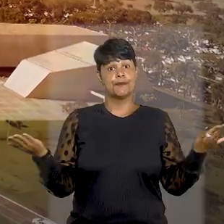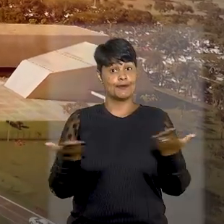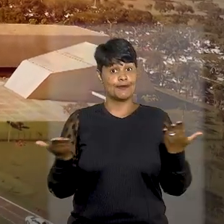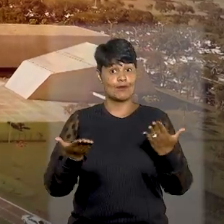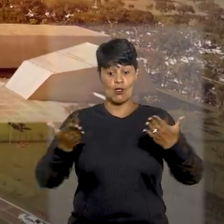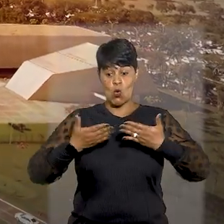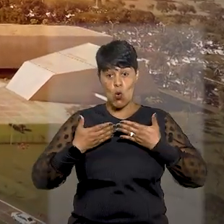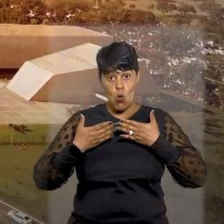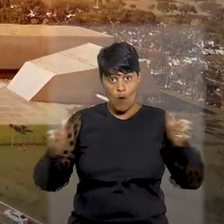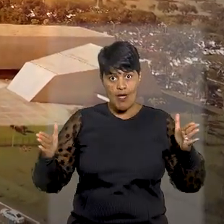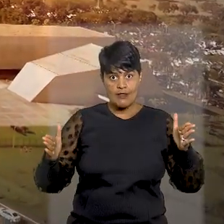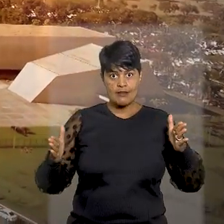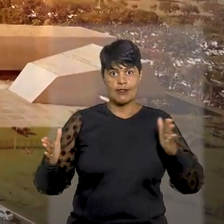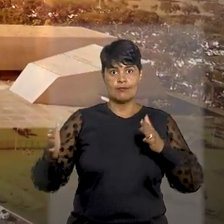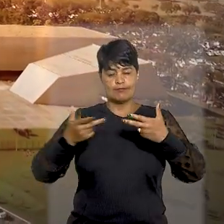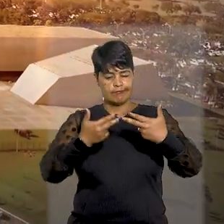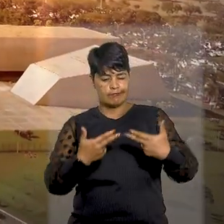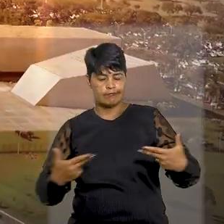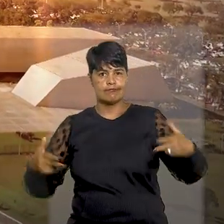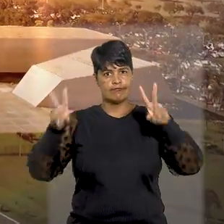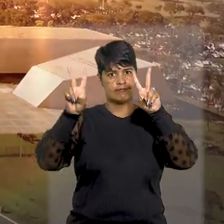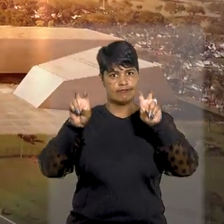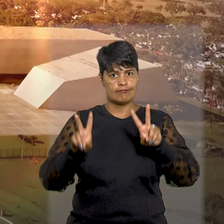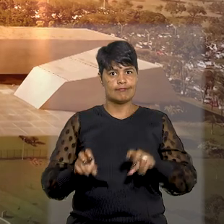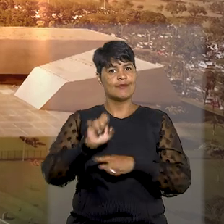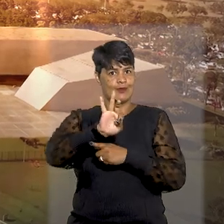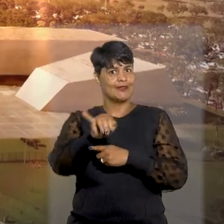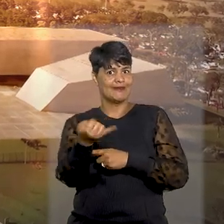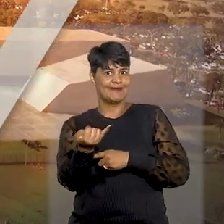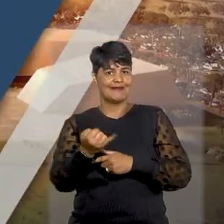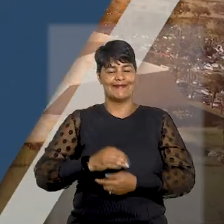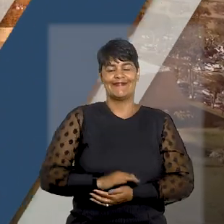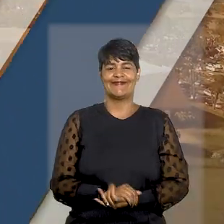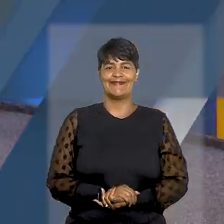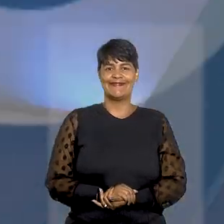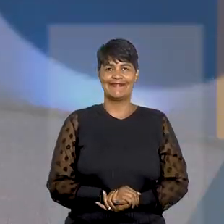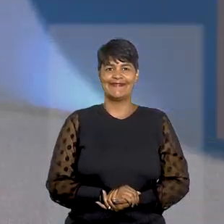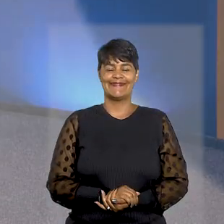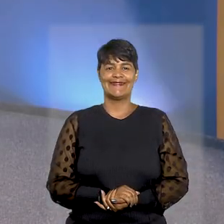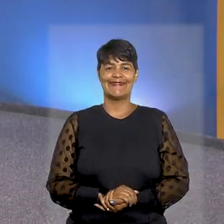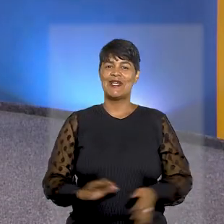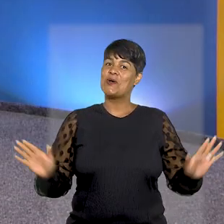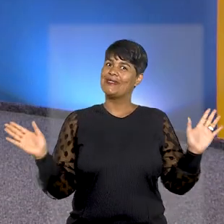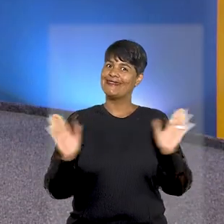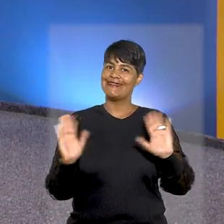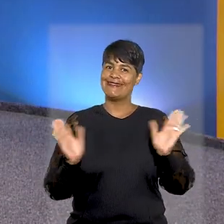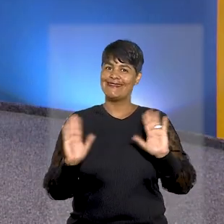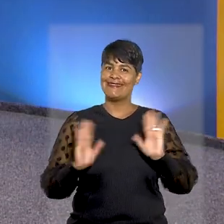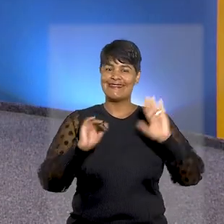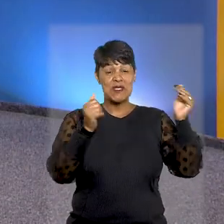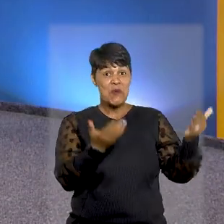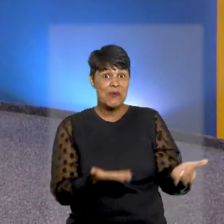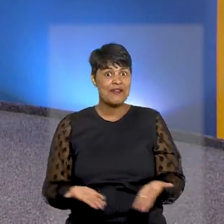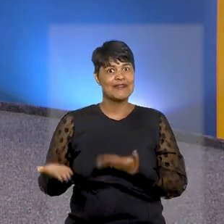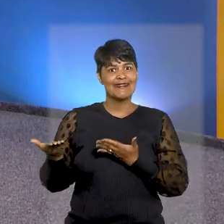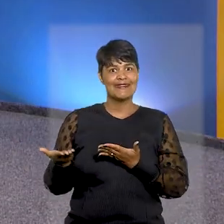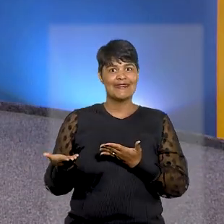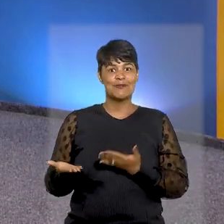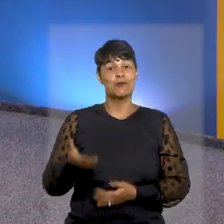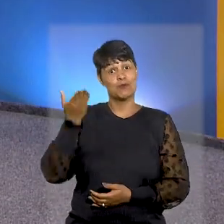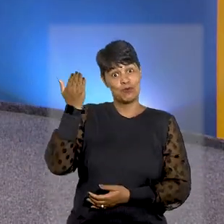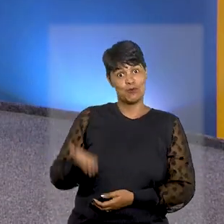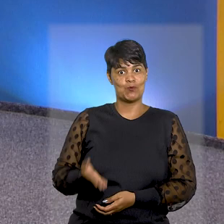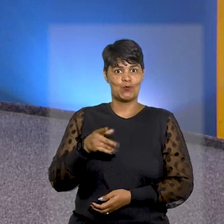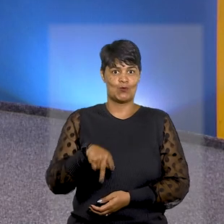começa agora o programa do Superior Tribunal de Justiça Olá seja muito bem-vindo